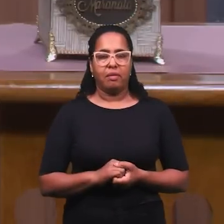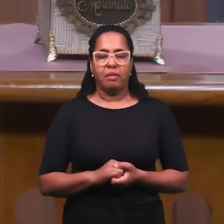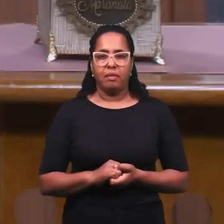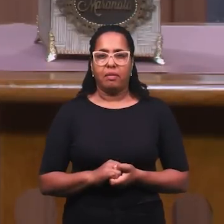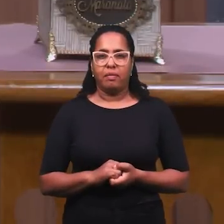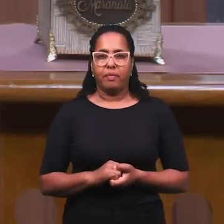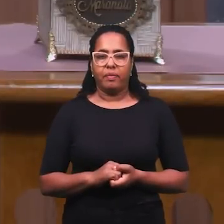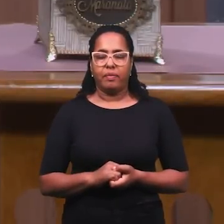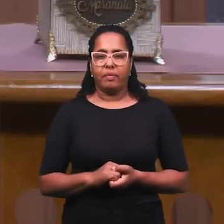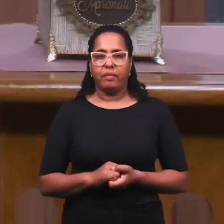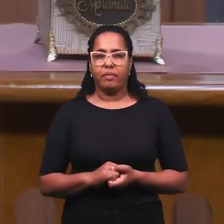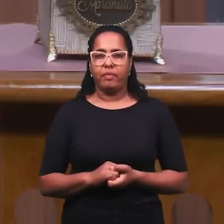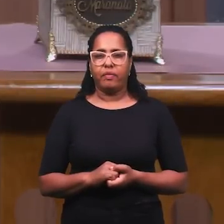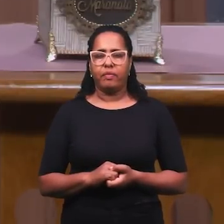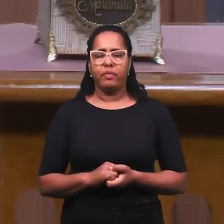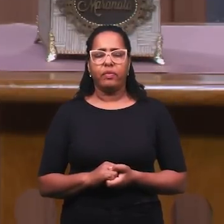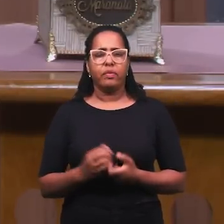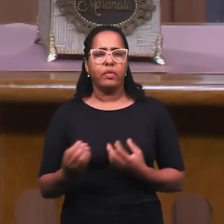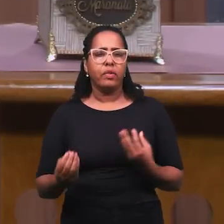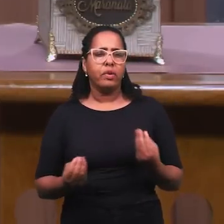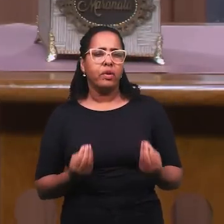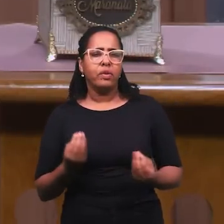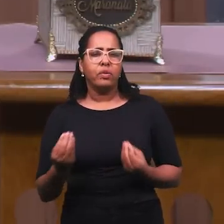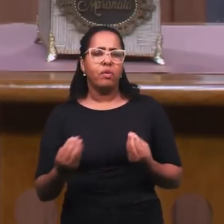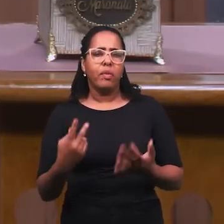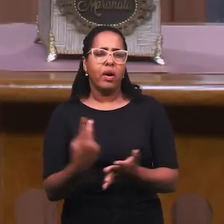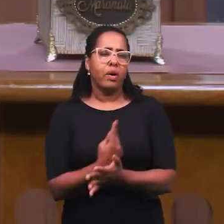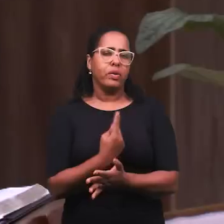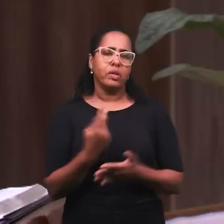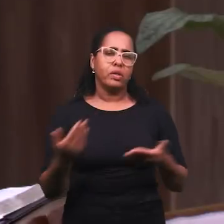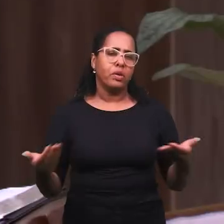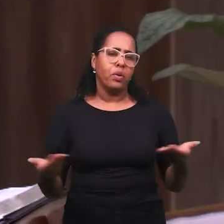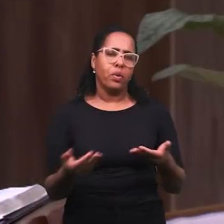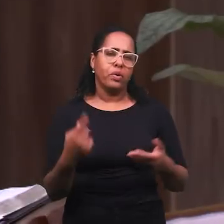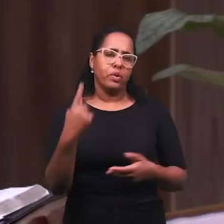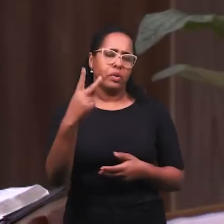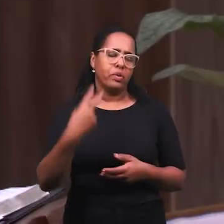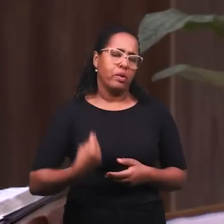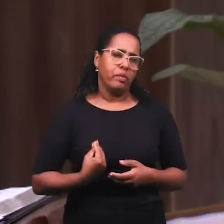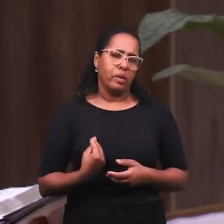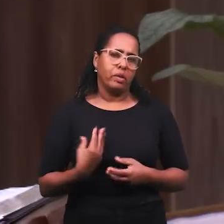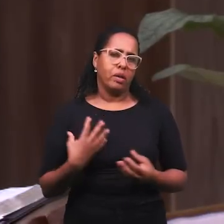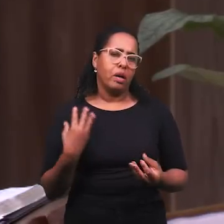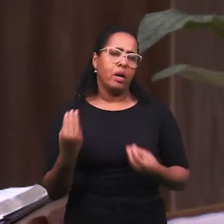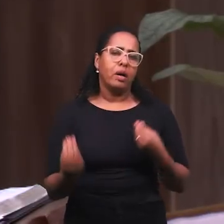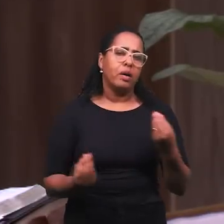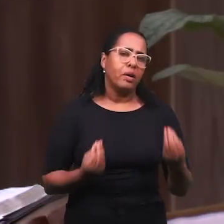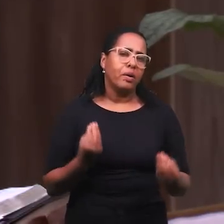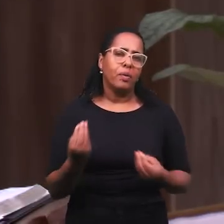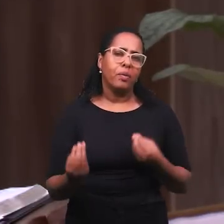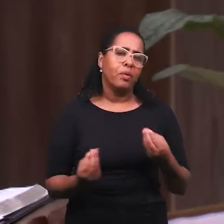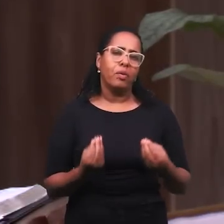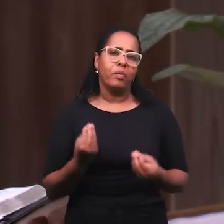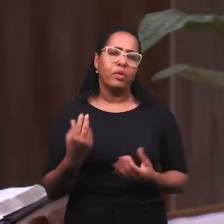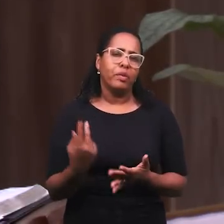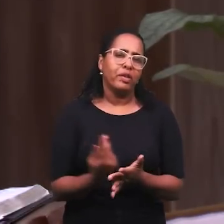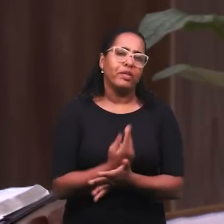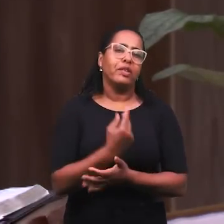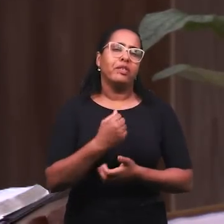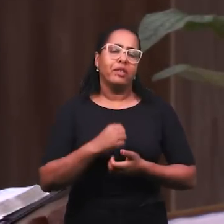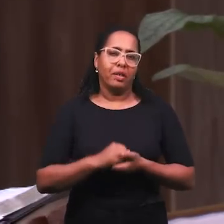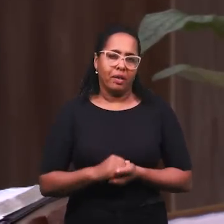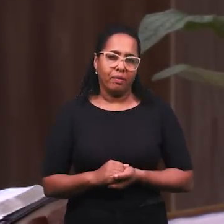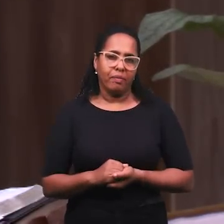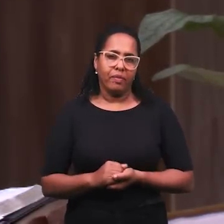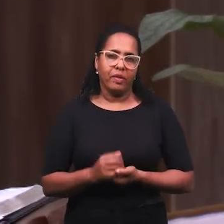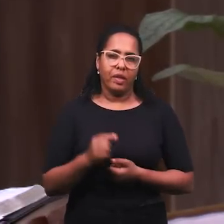Senhor. E como é que isso pode se dar hoje na sua vida? Como é que isso pode se dar hoje na